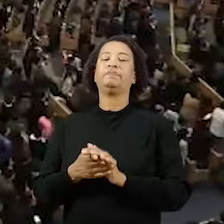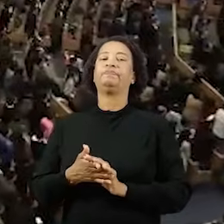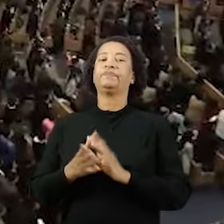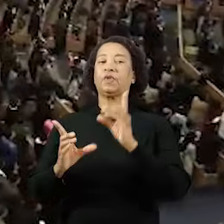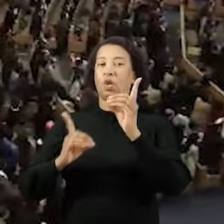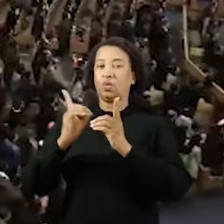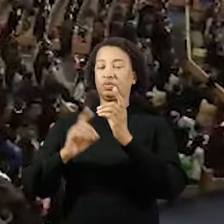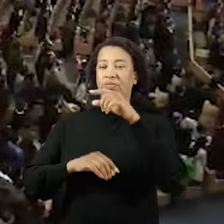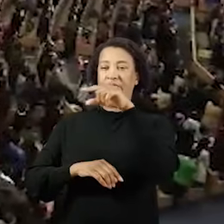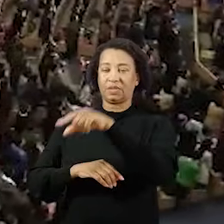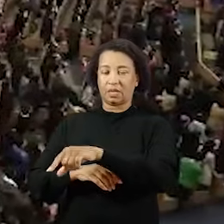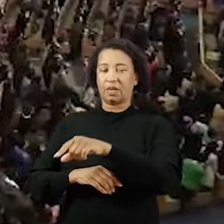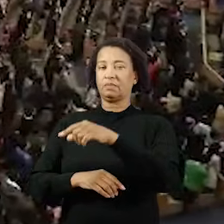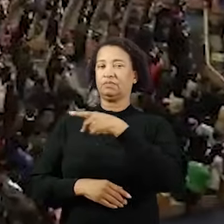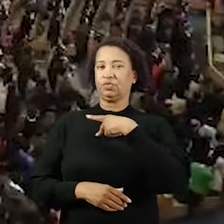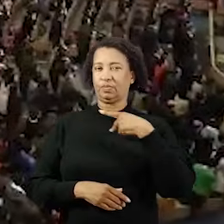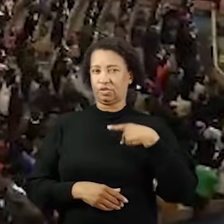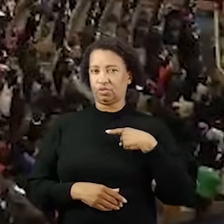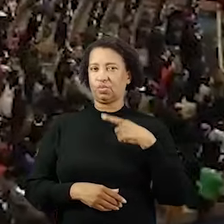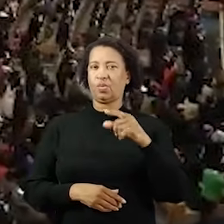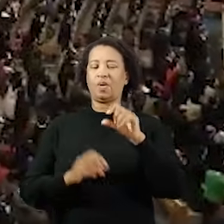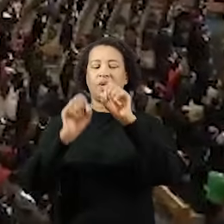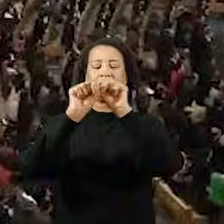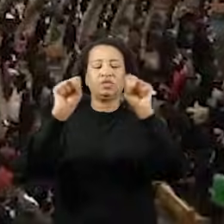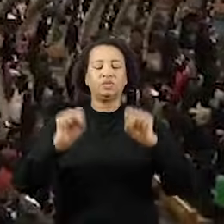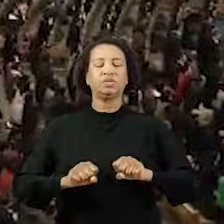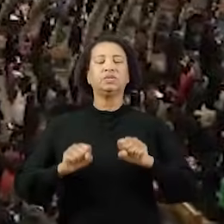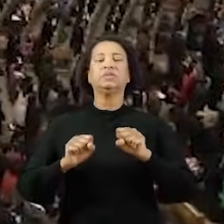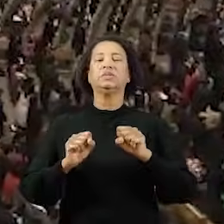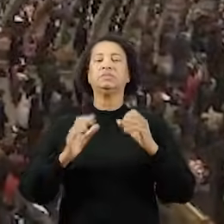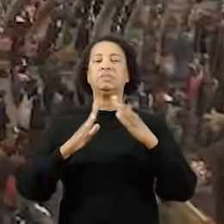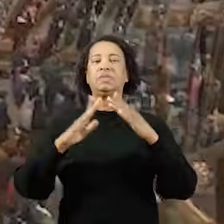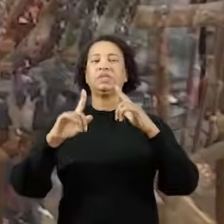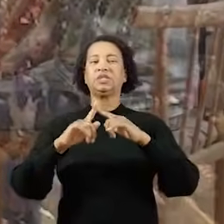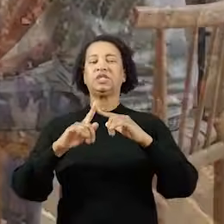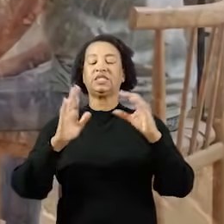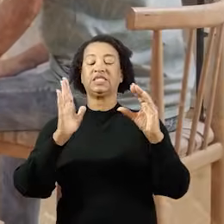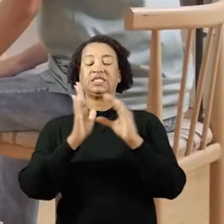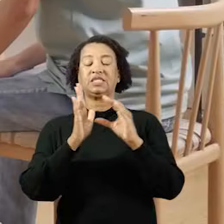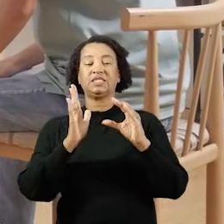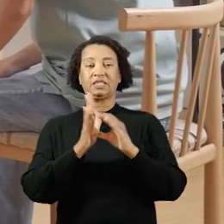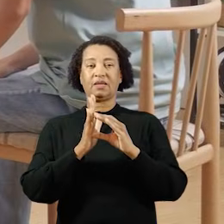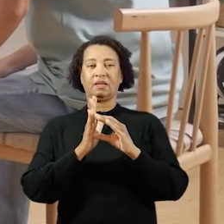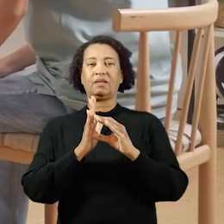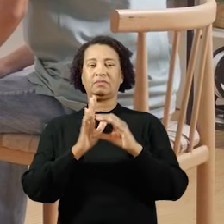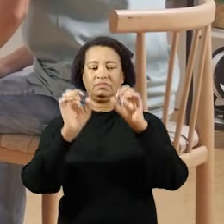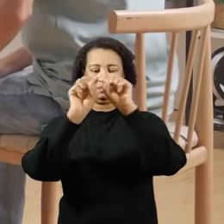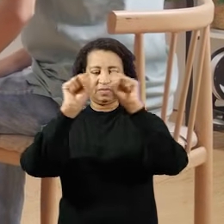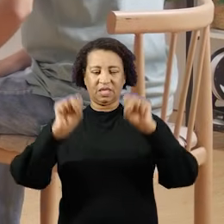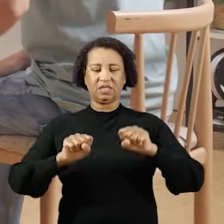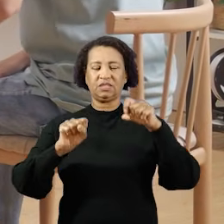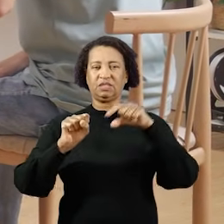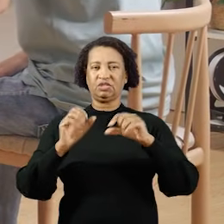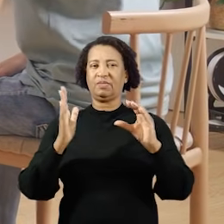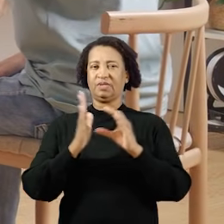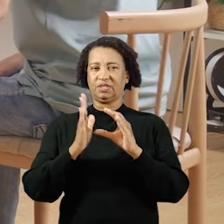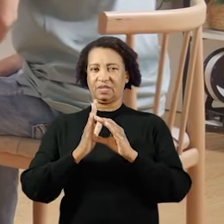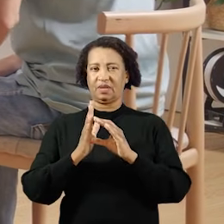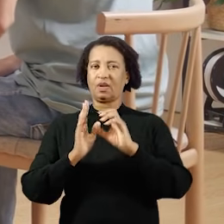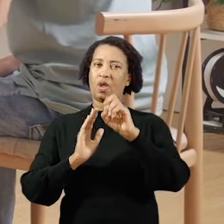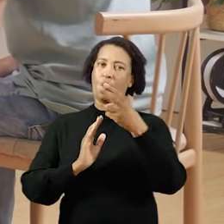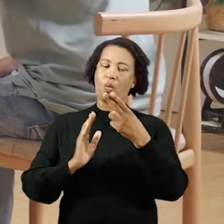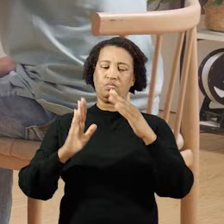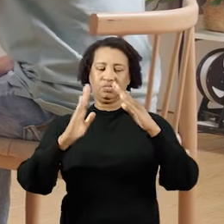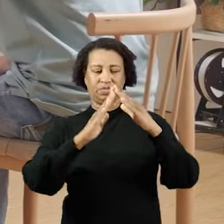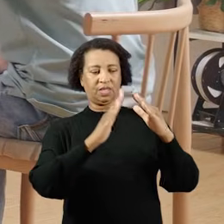da igreja do pastor Paul Yong-cho está no sistema de igrejas em células. Esse sistema de igreja em células ou nos